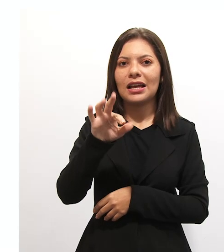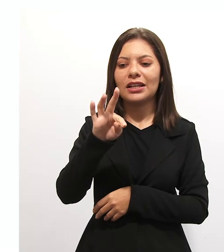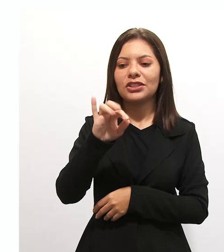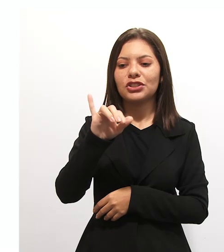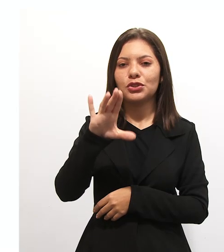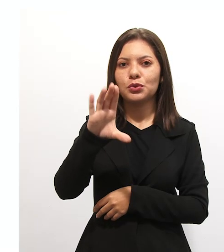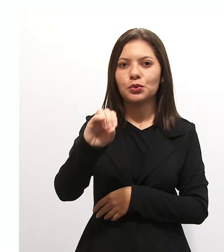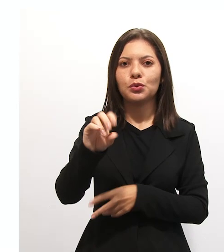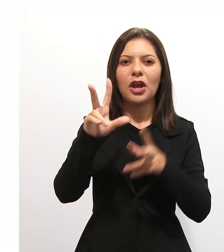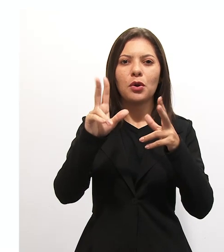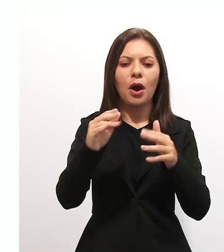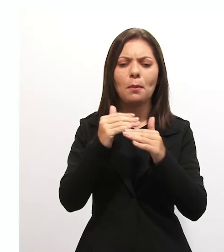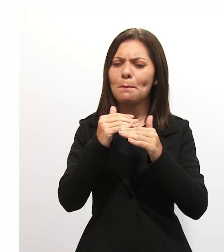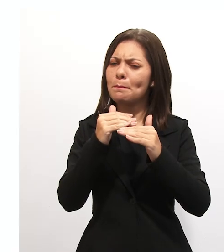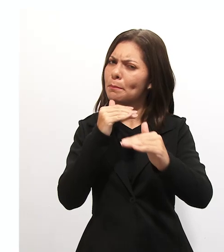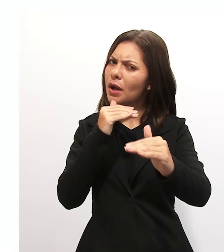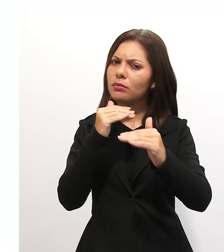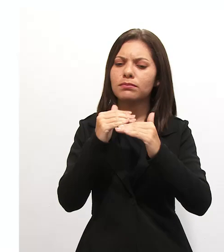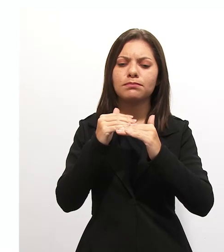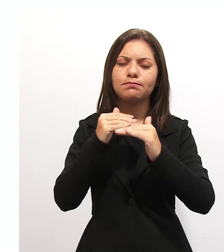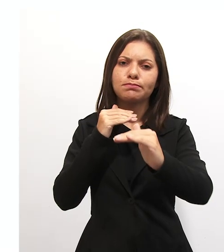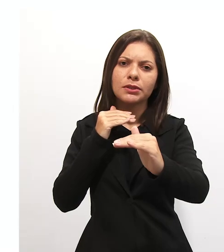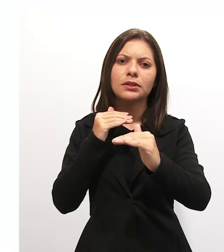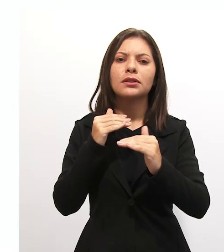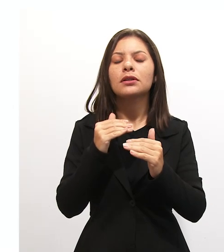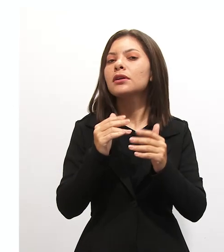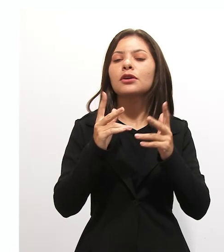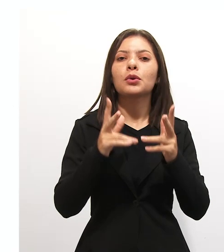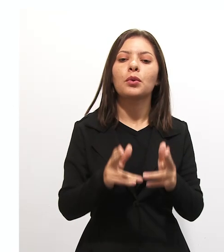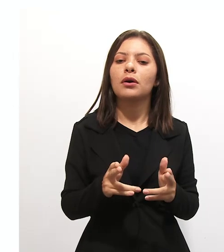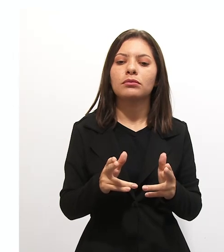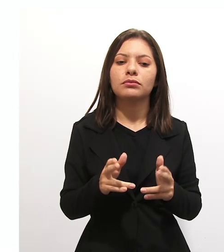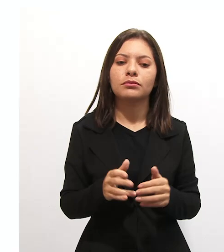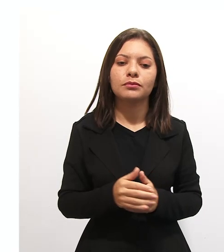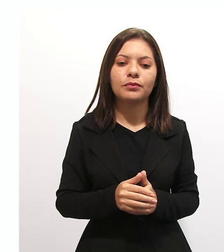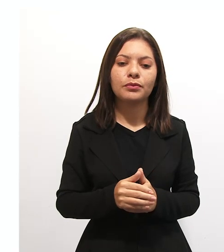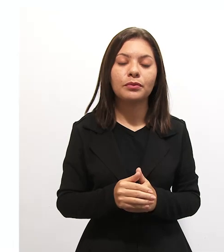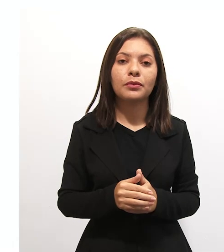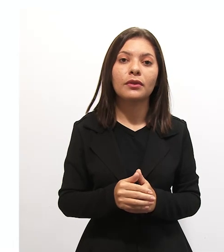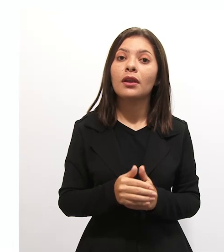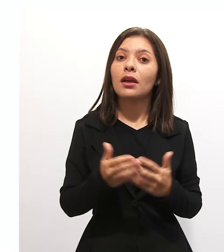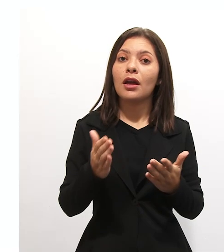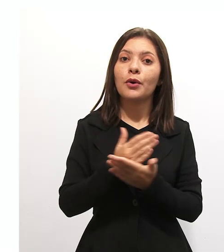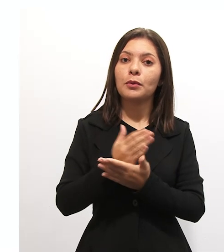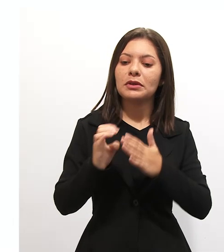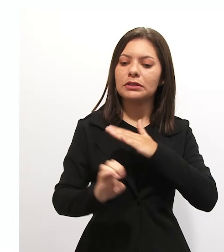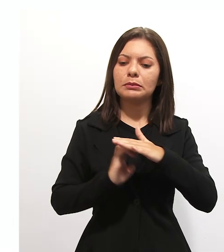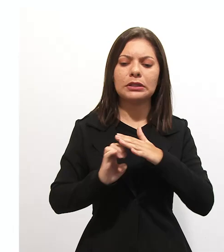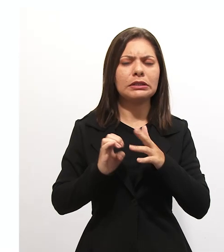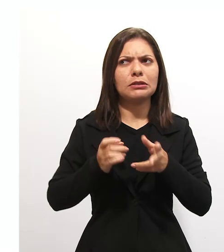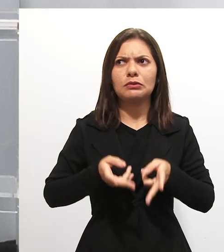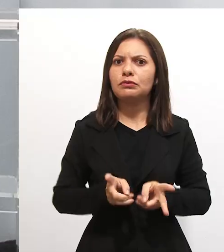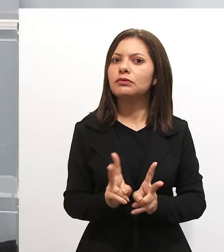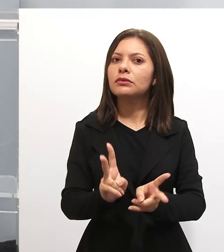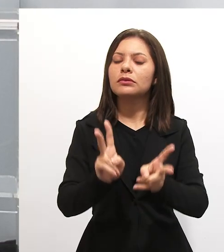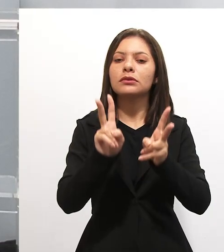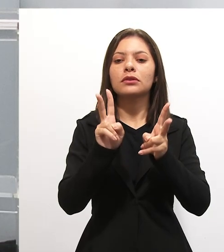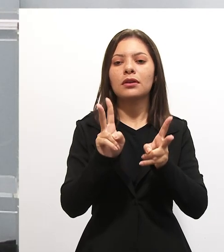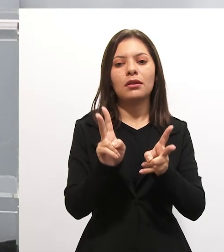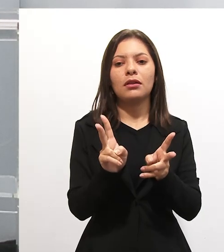fotografia, baseado em um único cenário. É utilizado em empresas estáveis. Então, ela